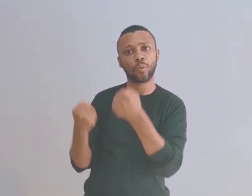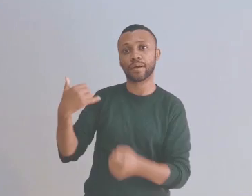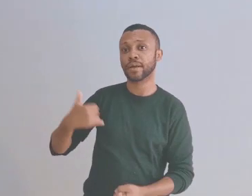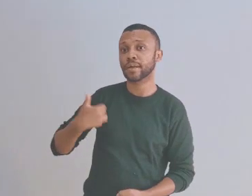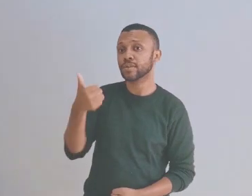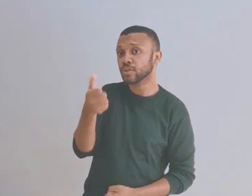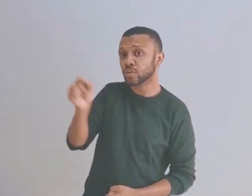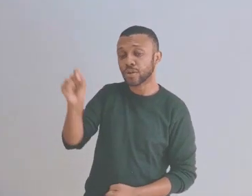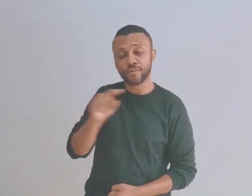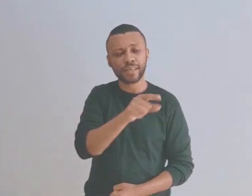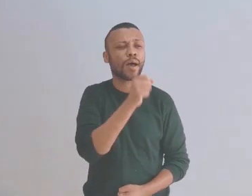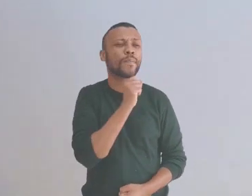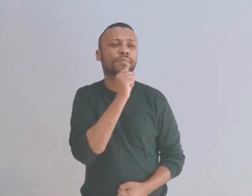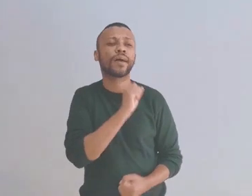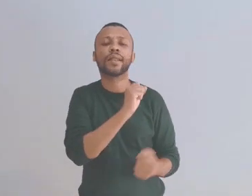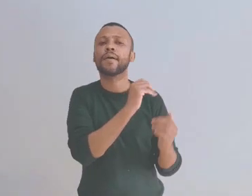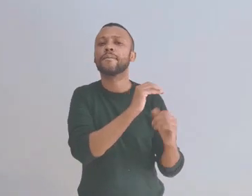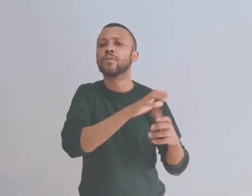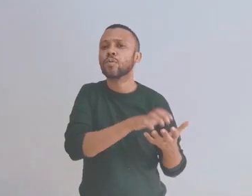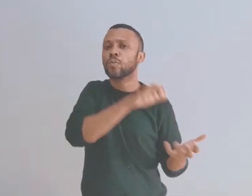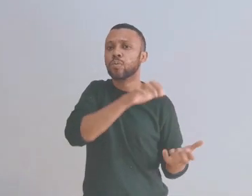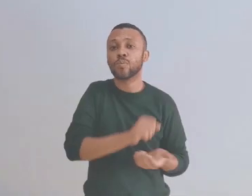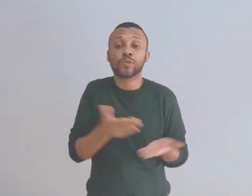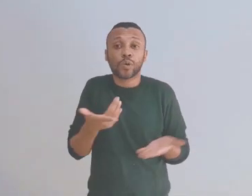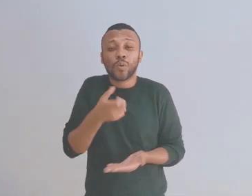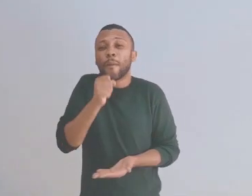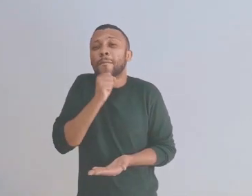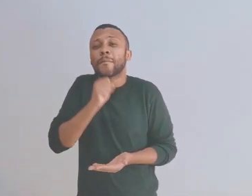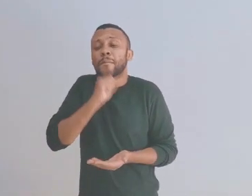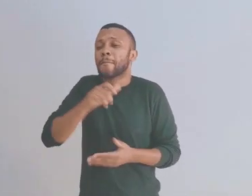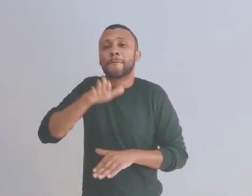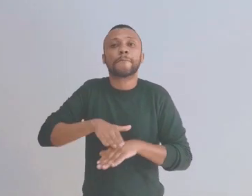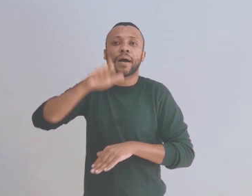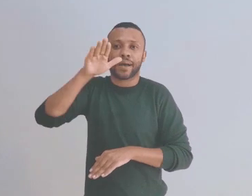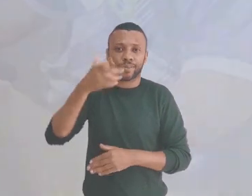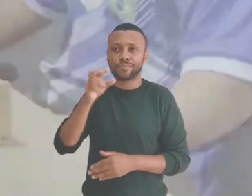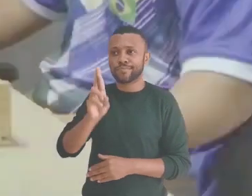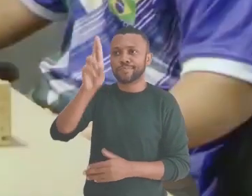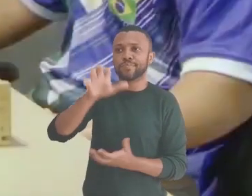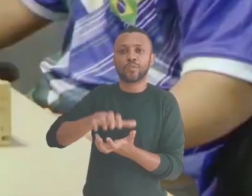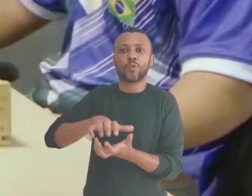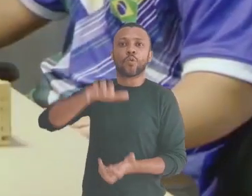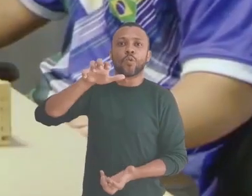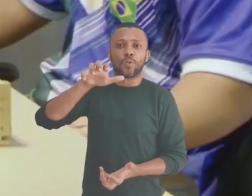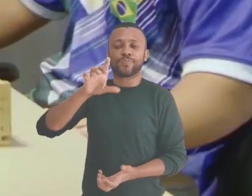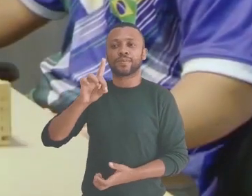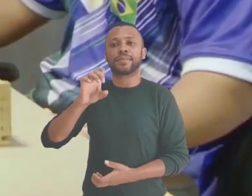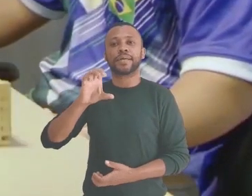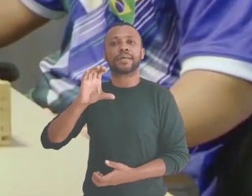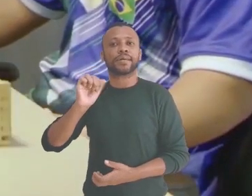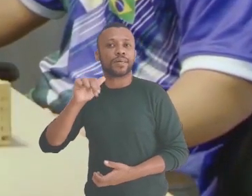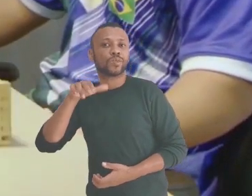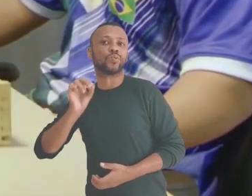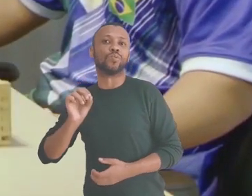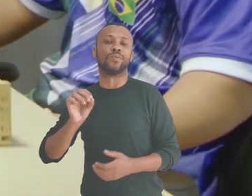tem um pouco mais. Tá? Eu sou o decano aqui da mesa. Né? E ambos tem uma coincidência,